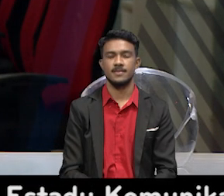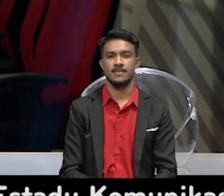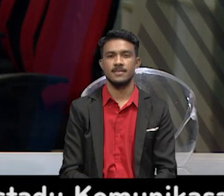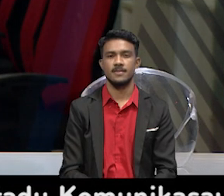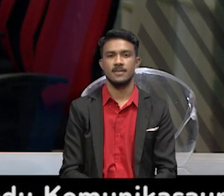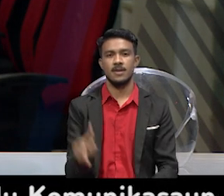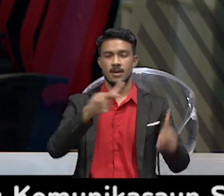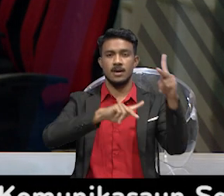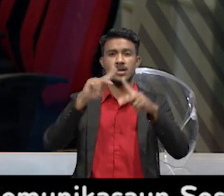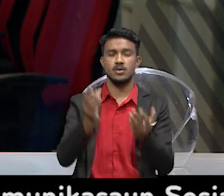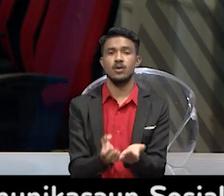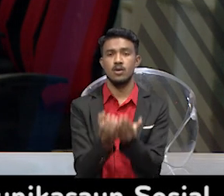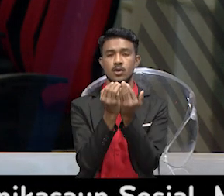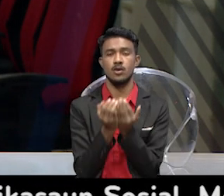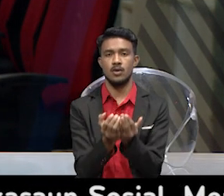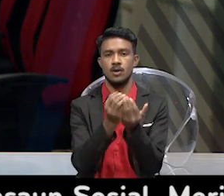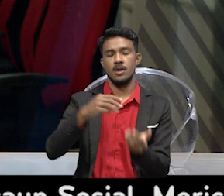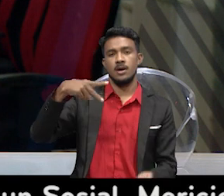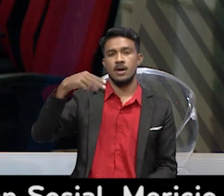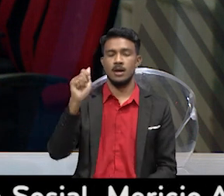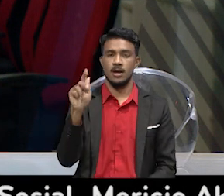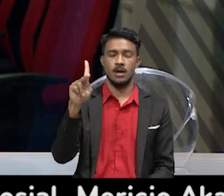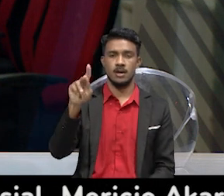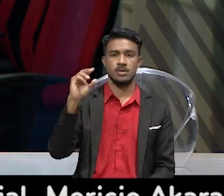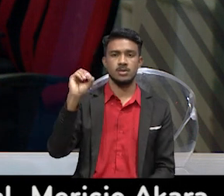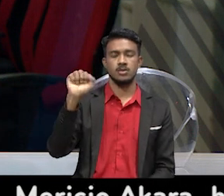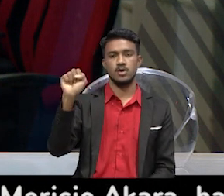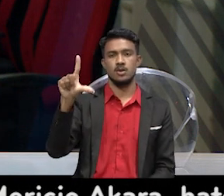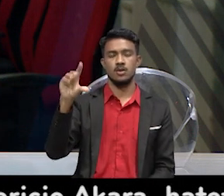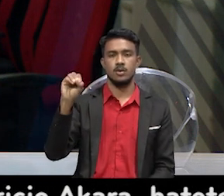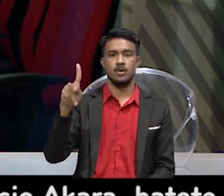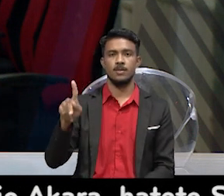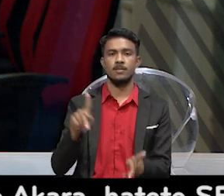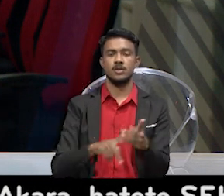Kazu ro Haksolok se iha prosesu investigasaun.